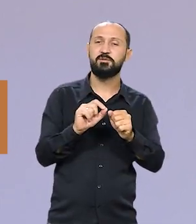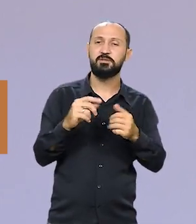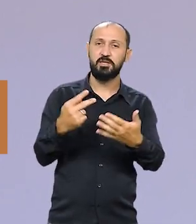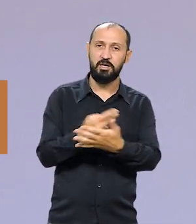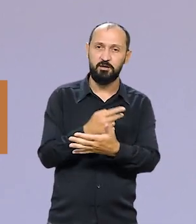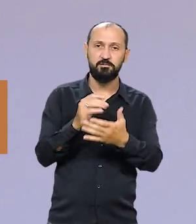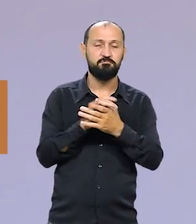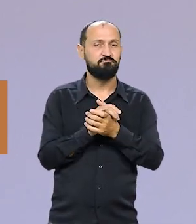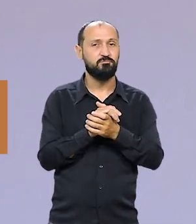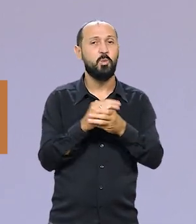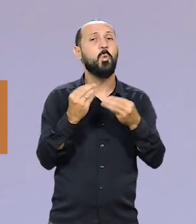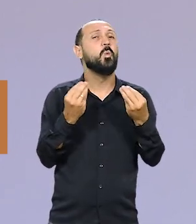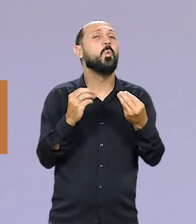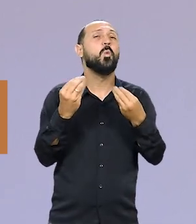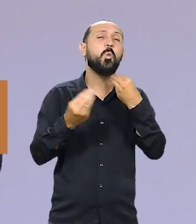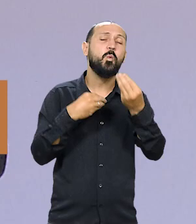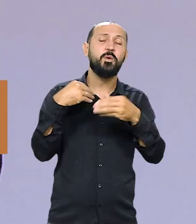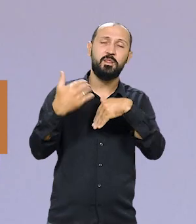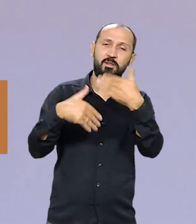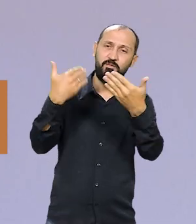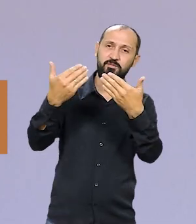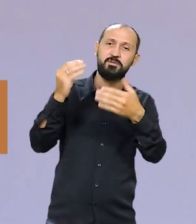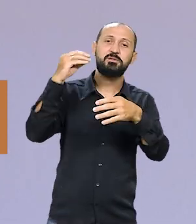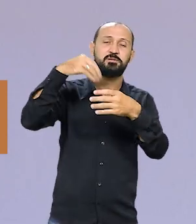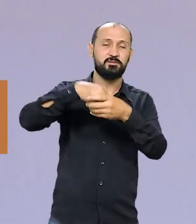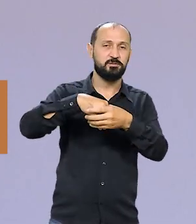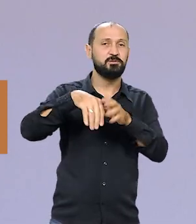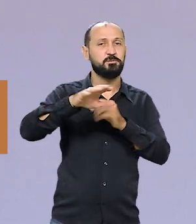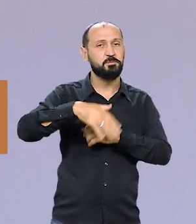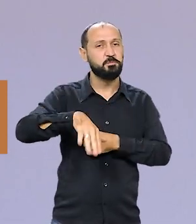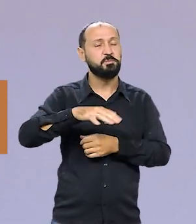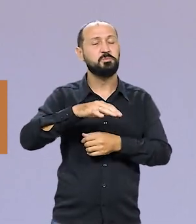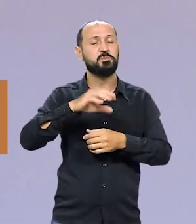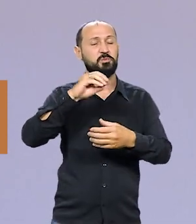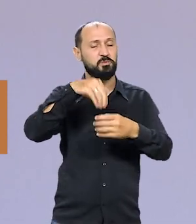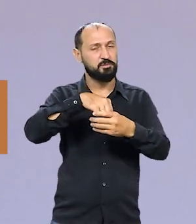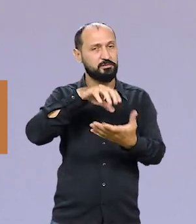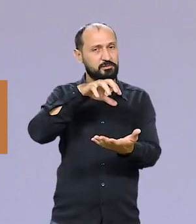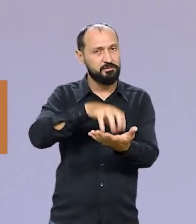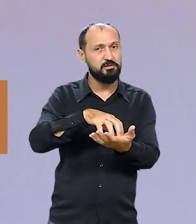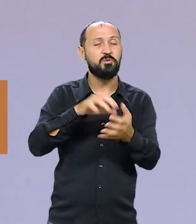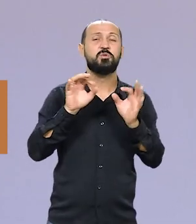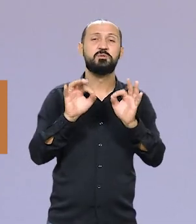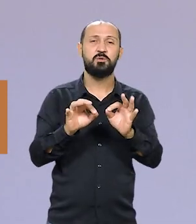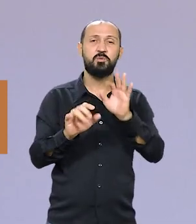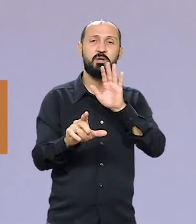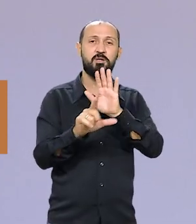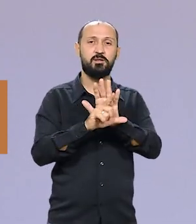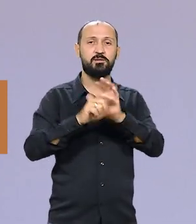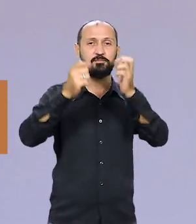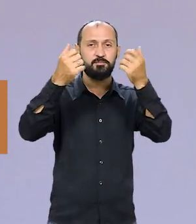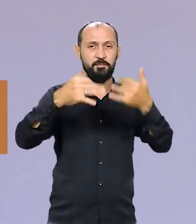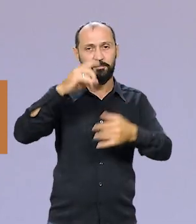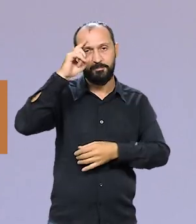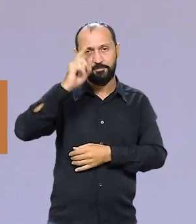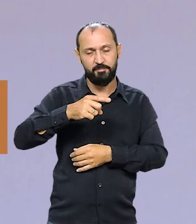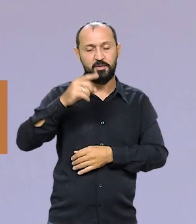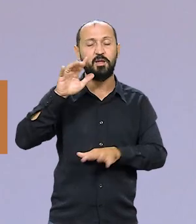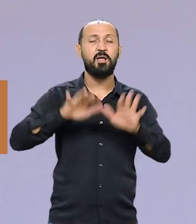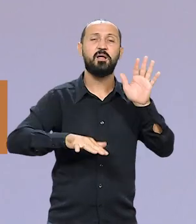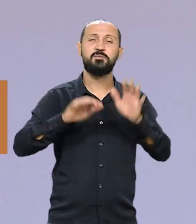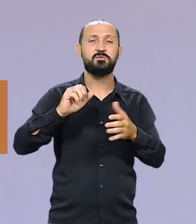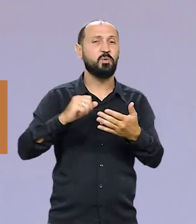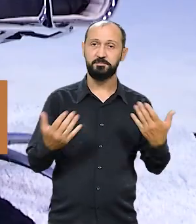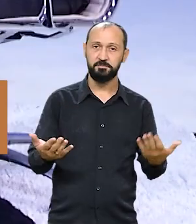de errado. Ou seja, como ele está evoluindo dentro da unidade. Esse é o ideal, isso é o que a lei determina, mas que muitas vezes